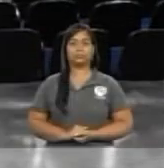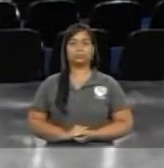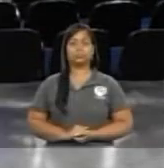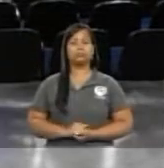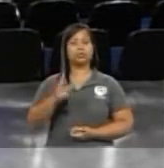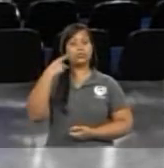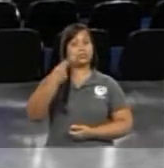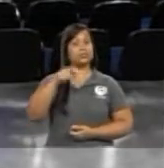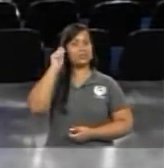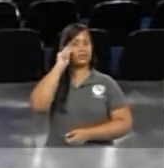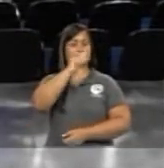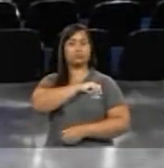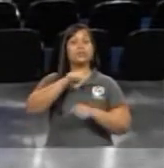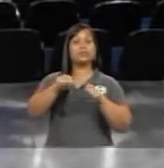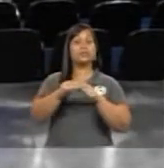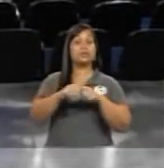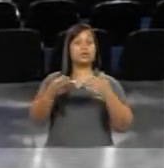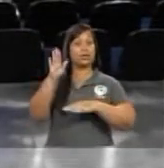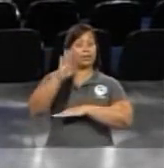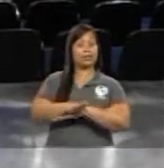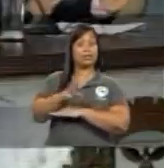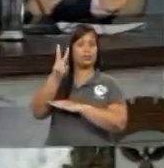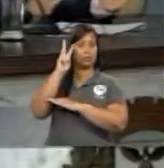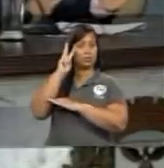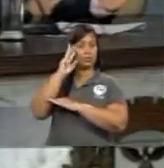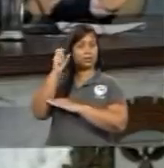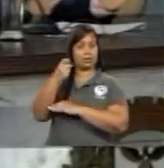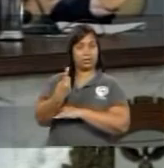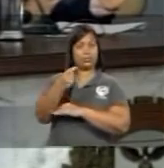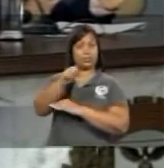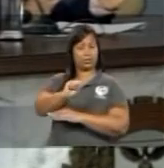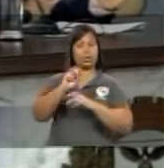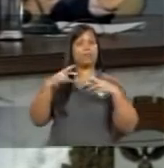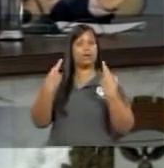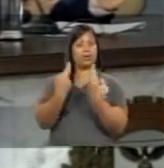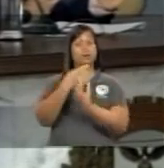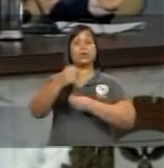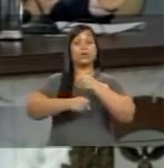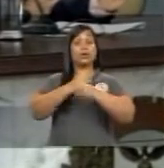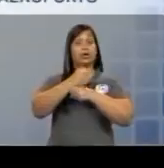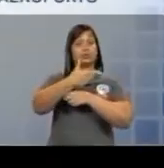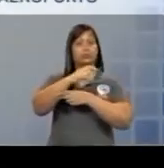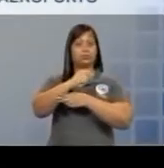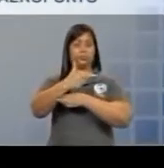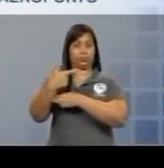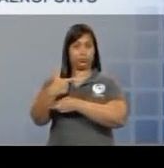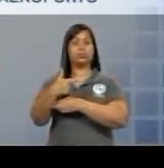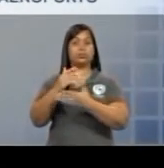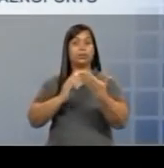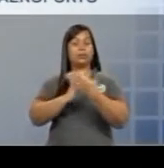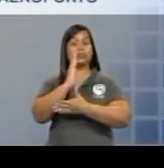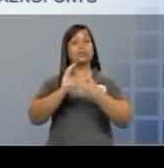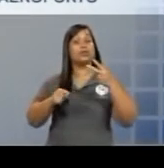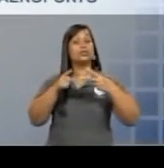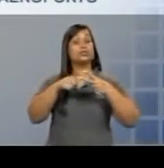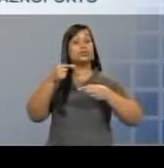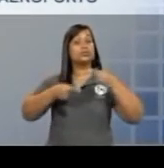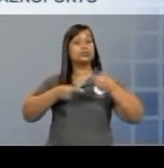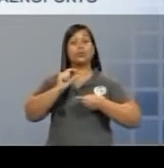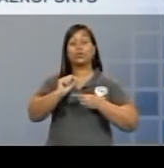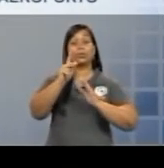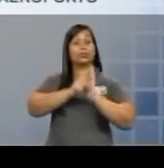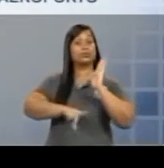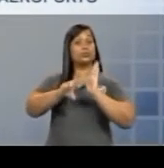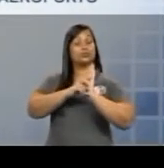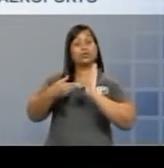Os vereadores realizaram na tarde da última terça-feira a 18ª sessão ordinária de 2022 e aprovaram em segunda discussão o